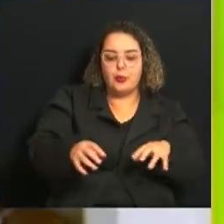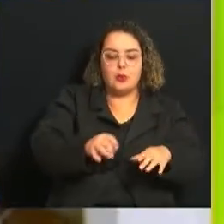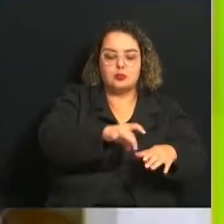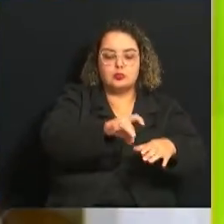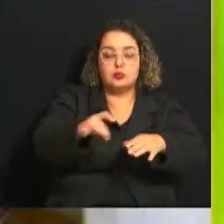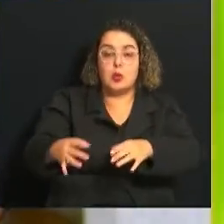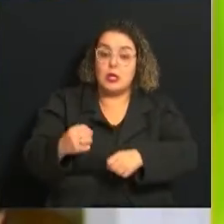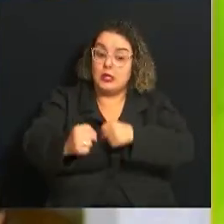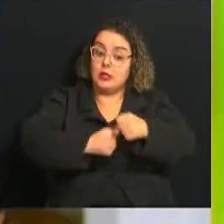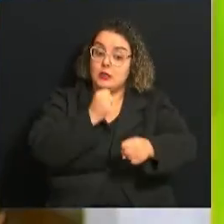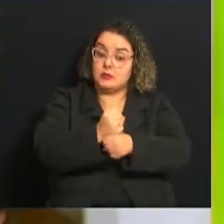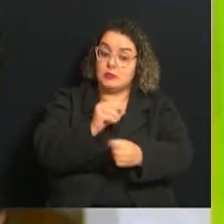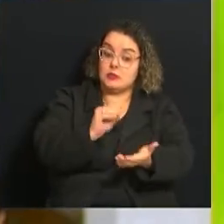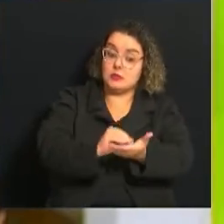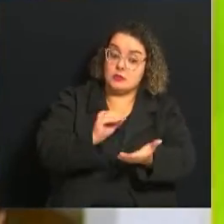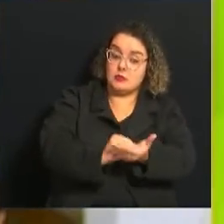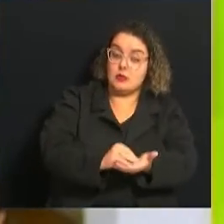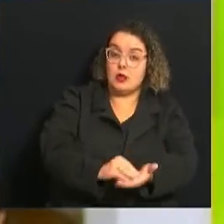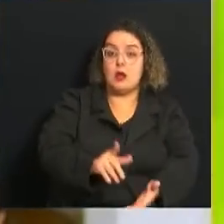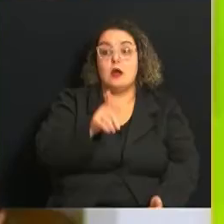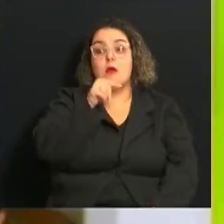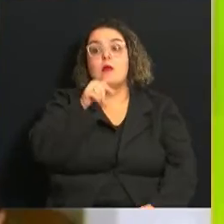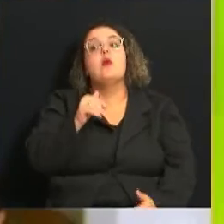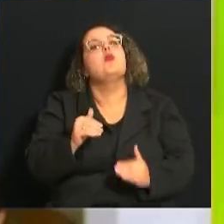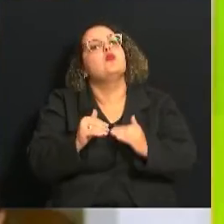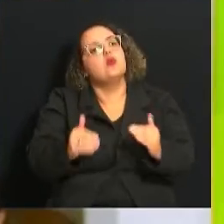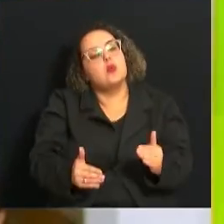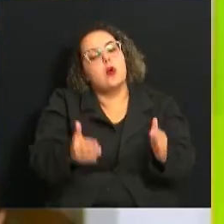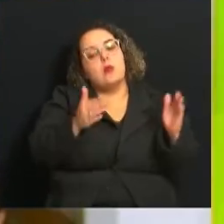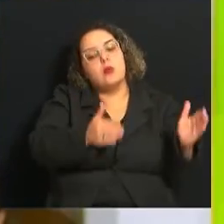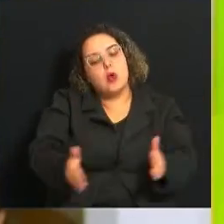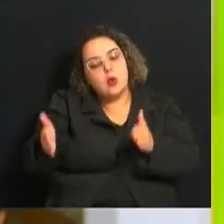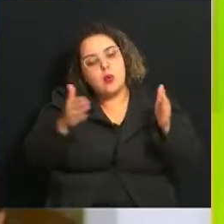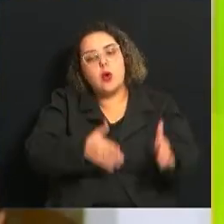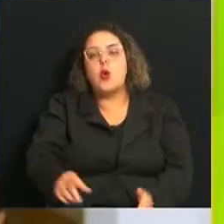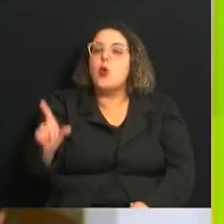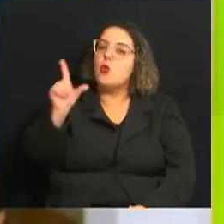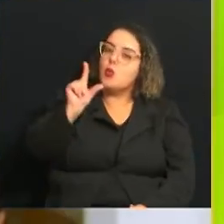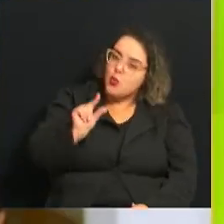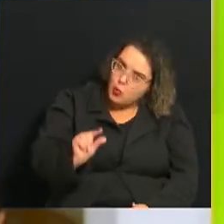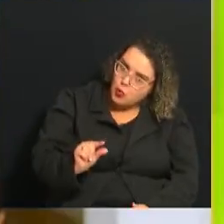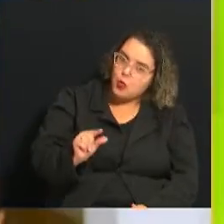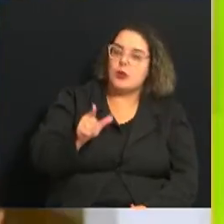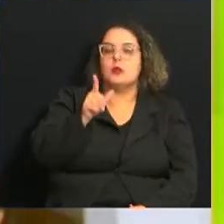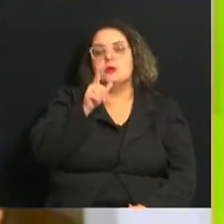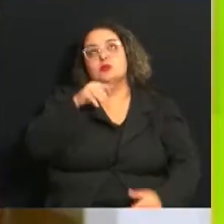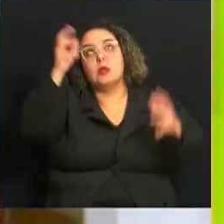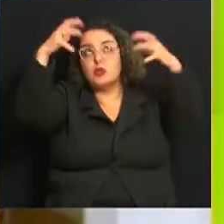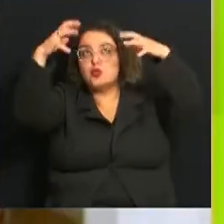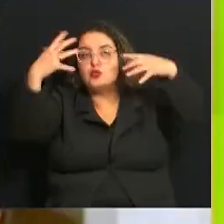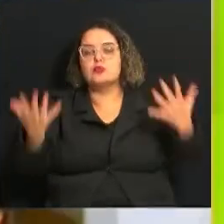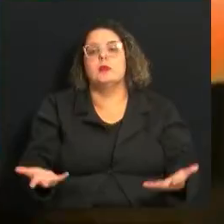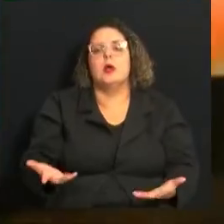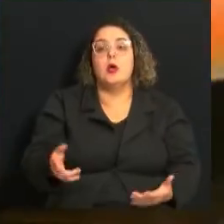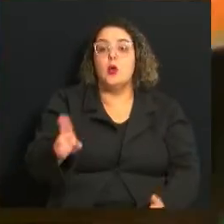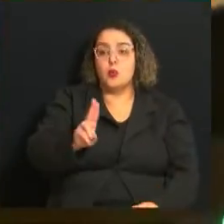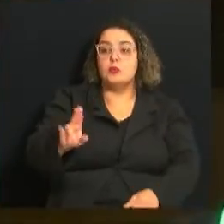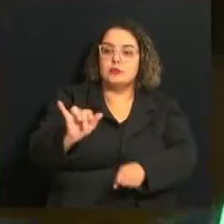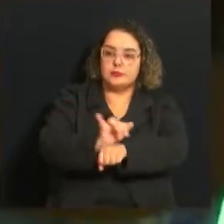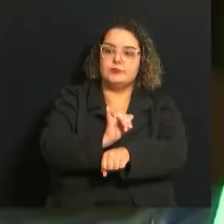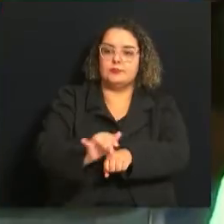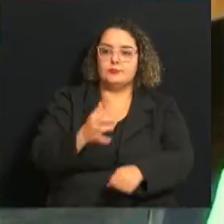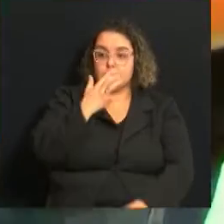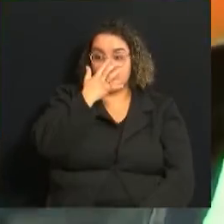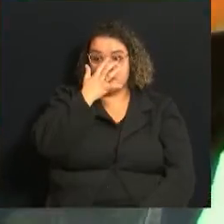ele vai conseguir manter níveis de produção, mesmo com um pouco de redução da água, utilizando essa ferramenta.